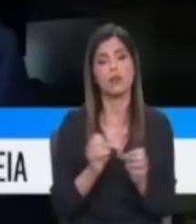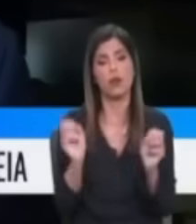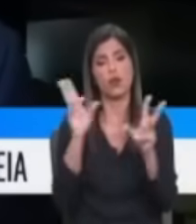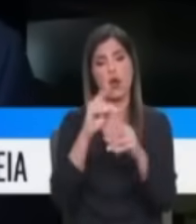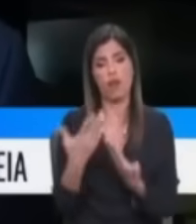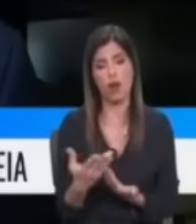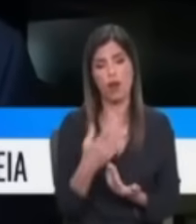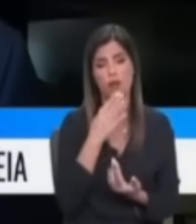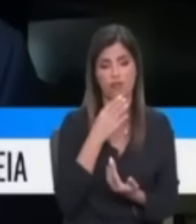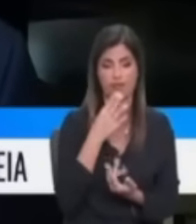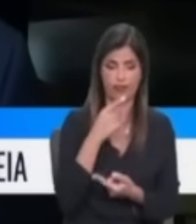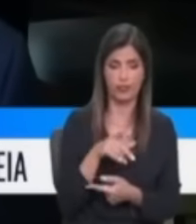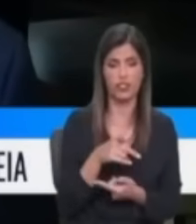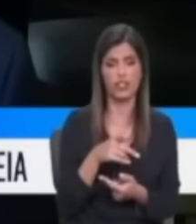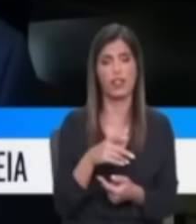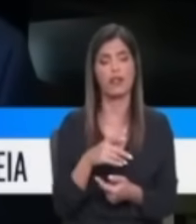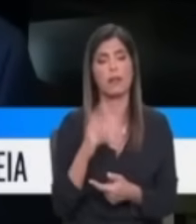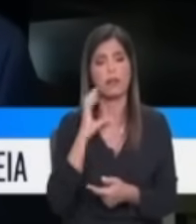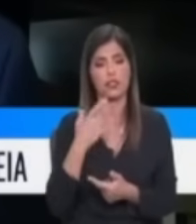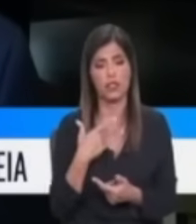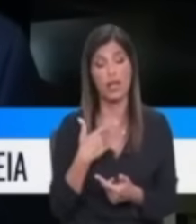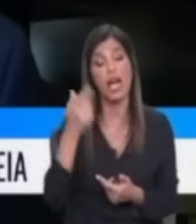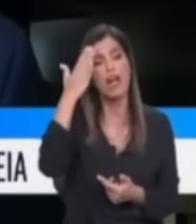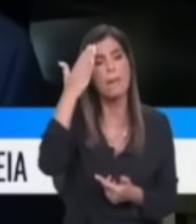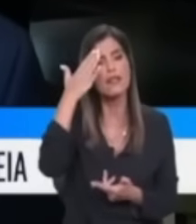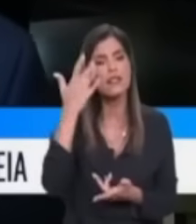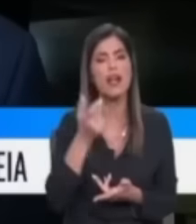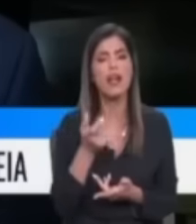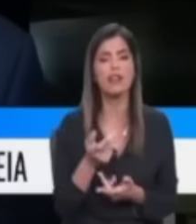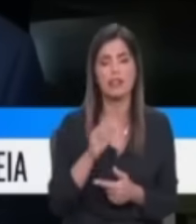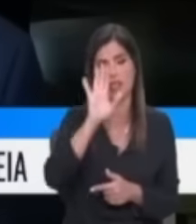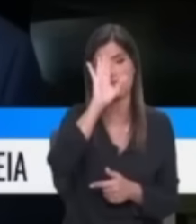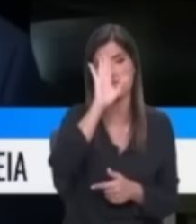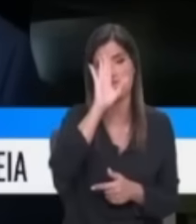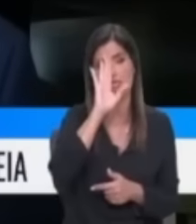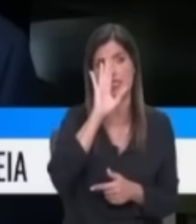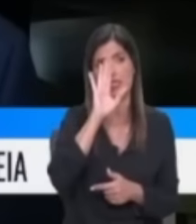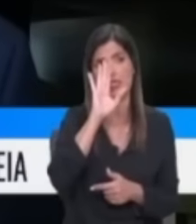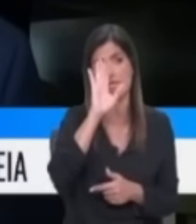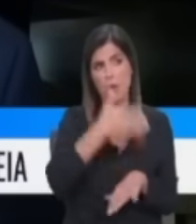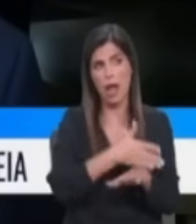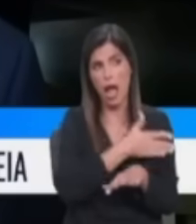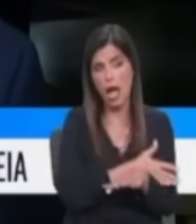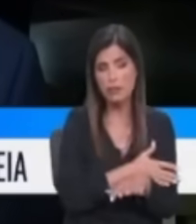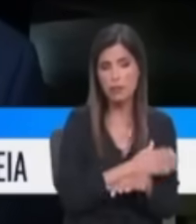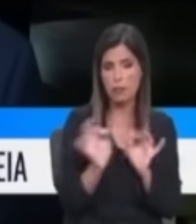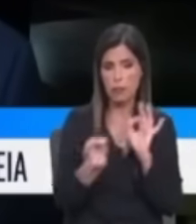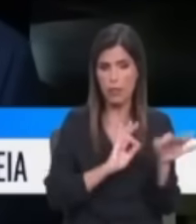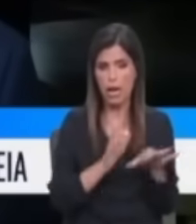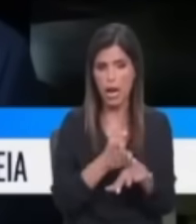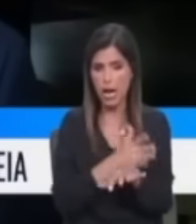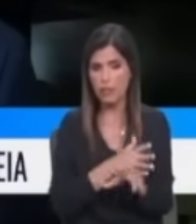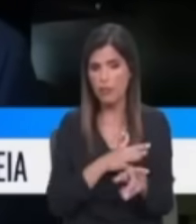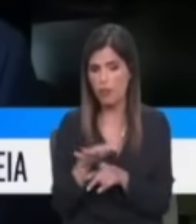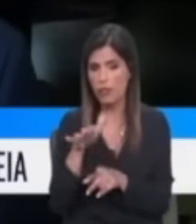e com a capacidade de prever, de antecipar e de